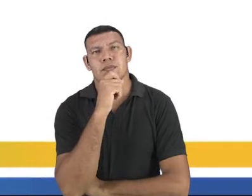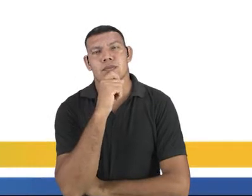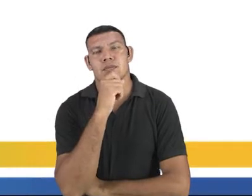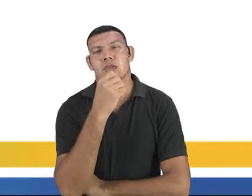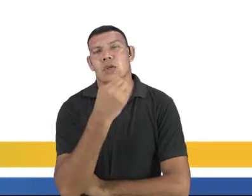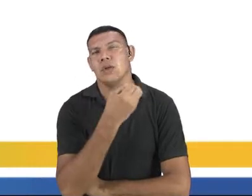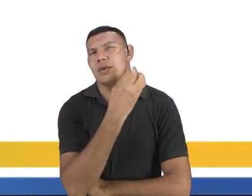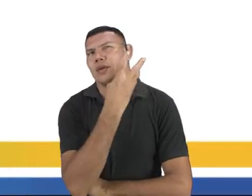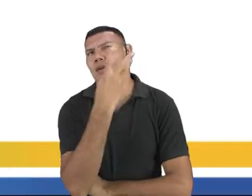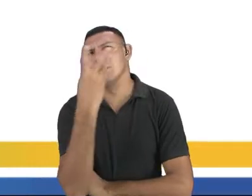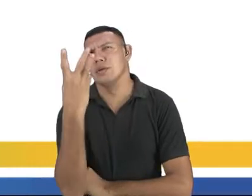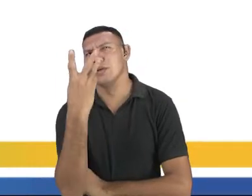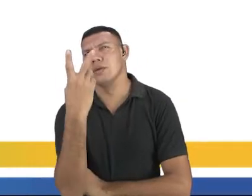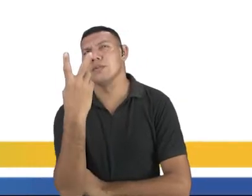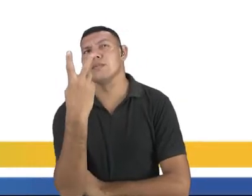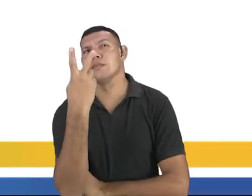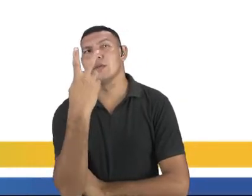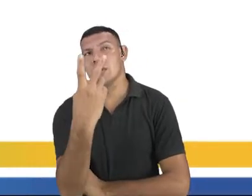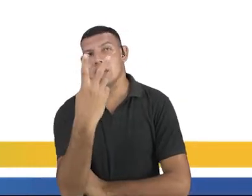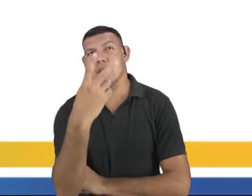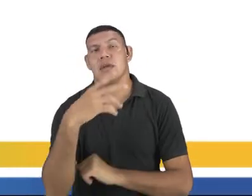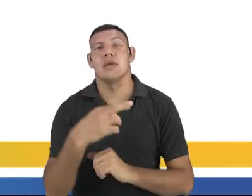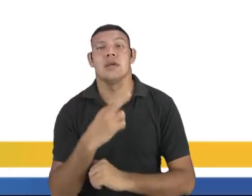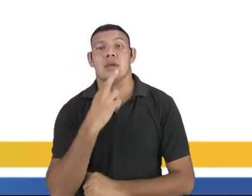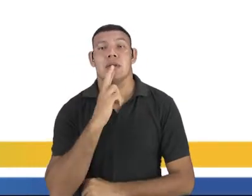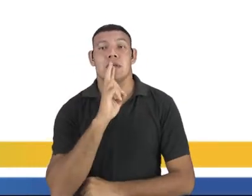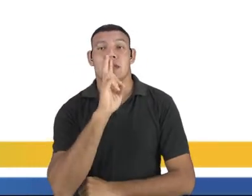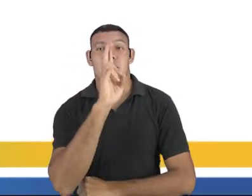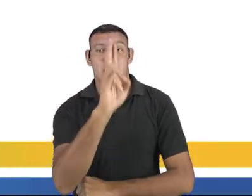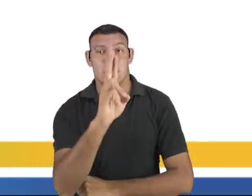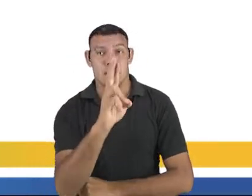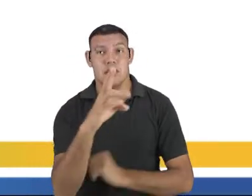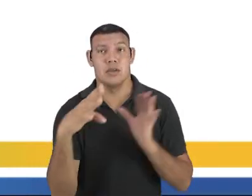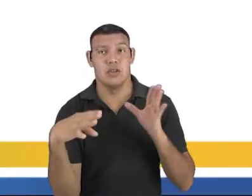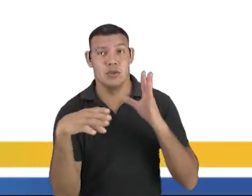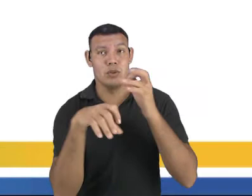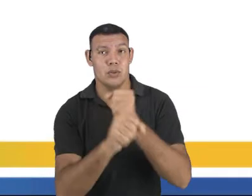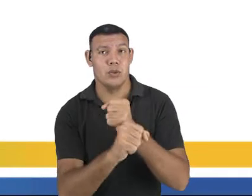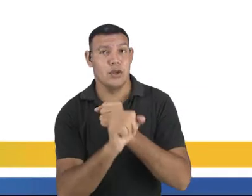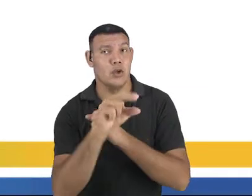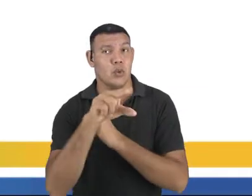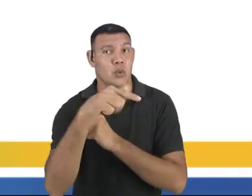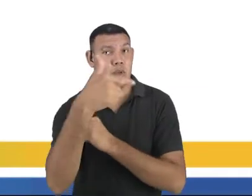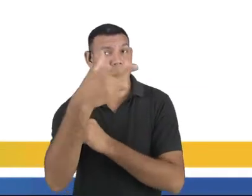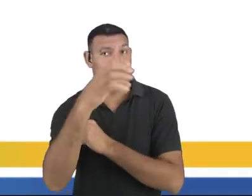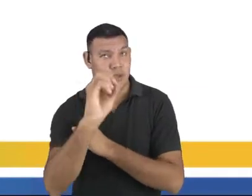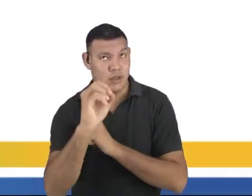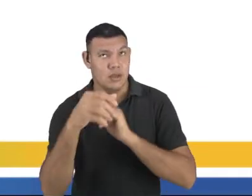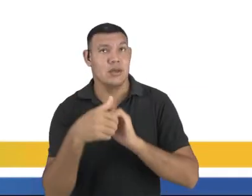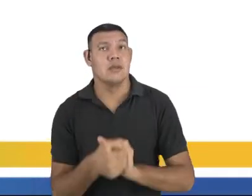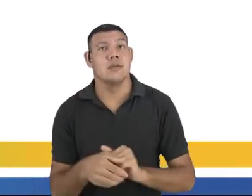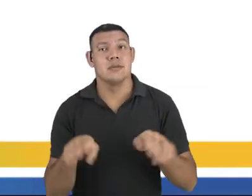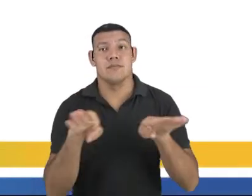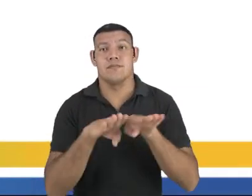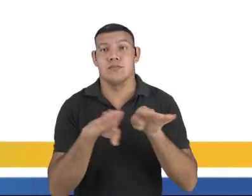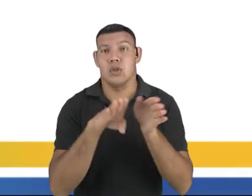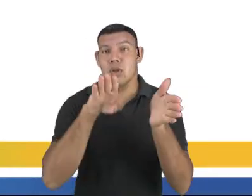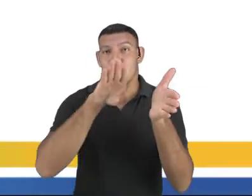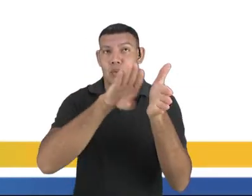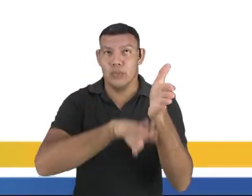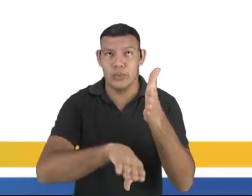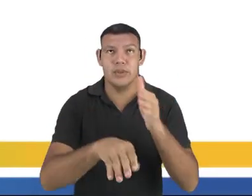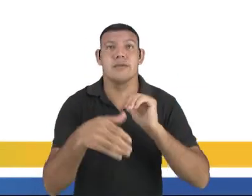os dois números que o resultado da soma é igual a 20 e que o resultado da diferença entre os